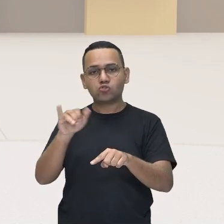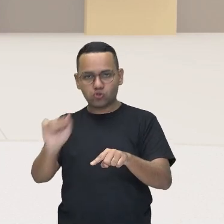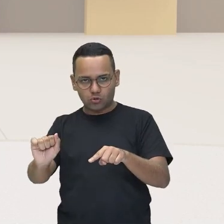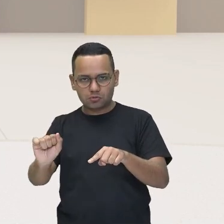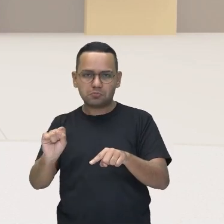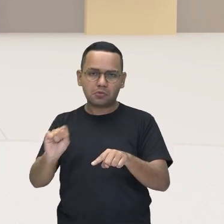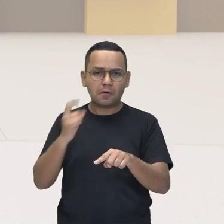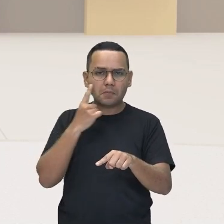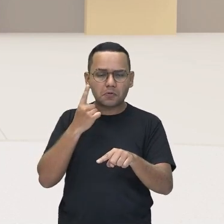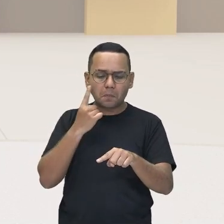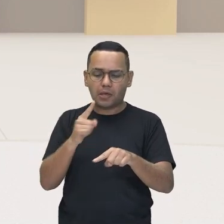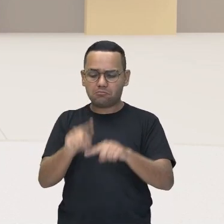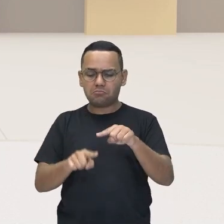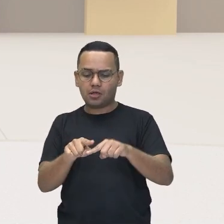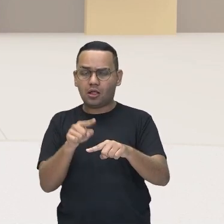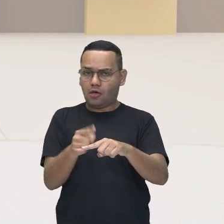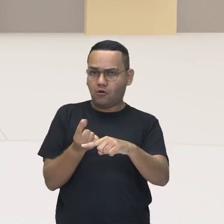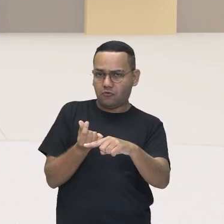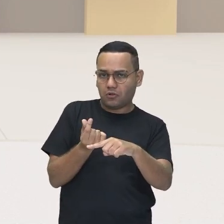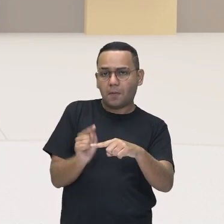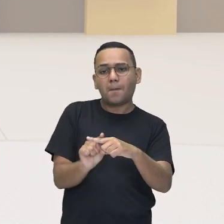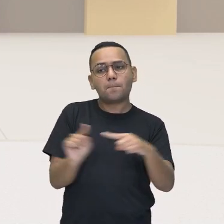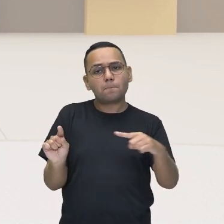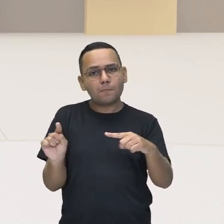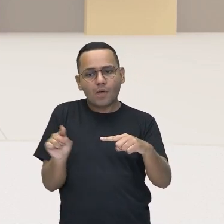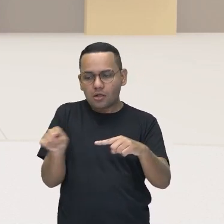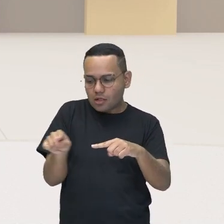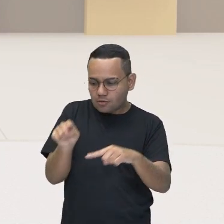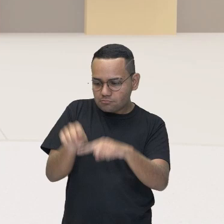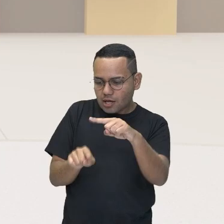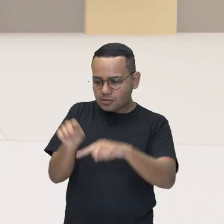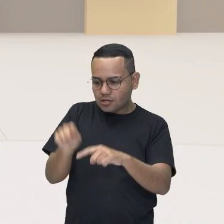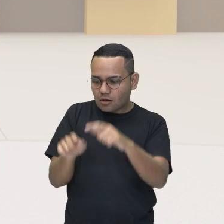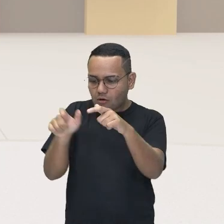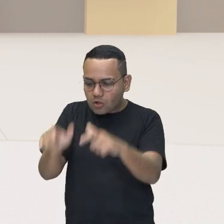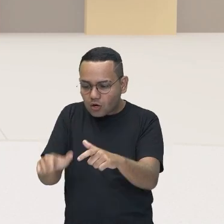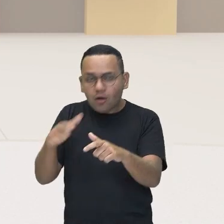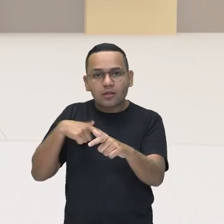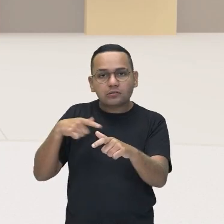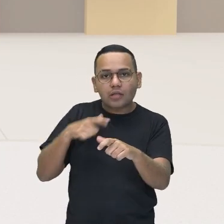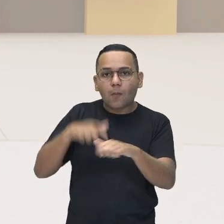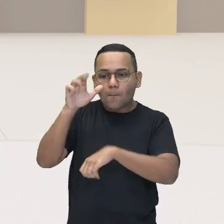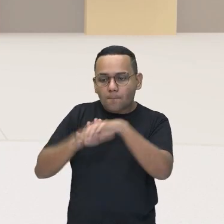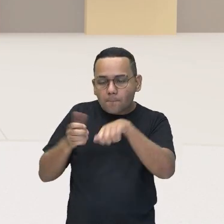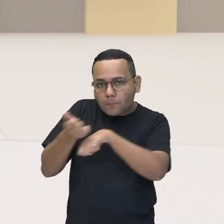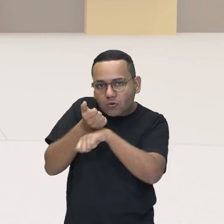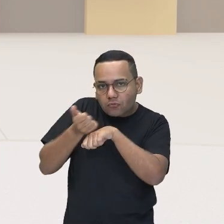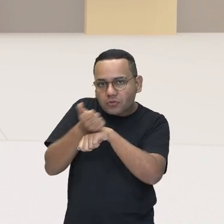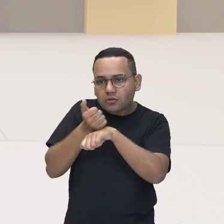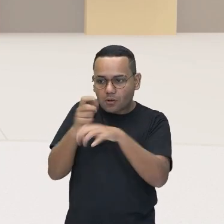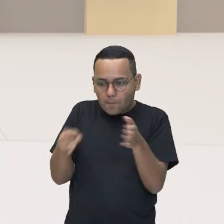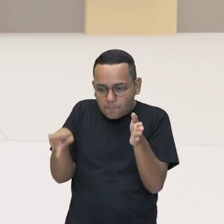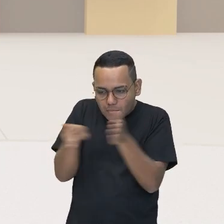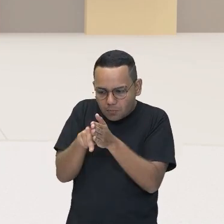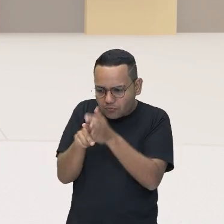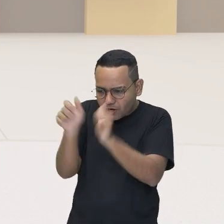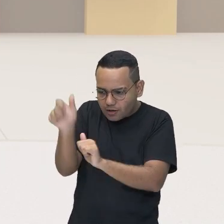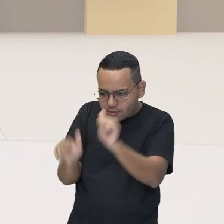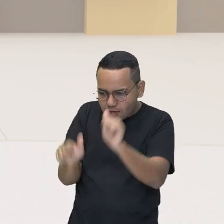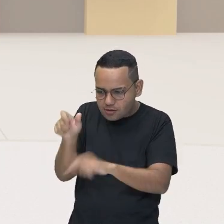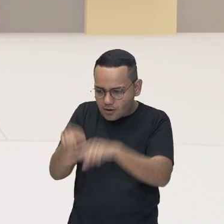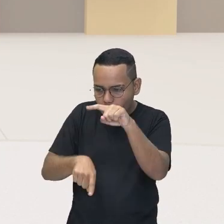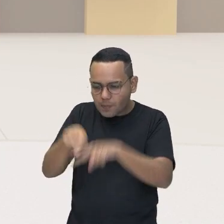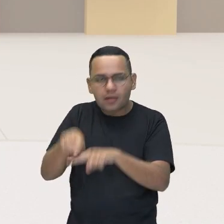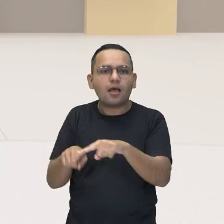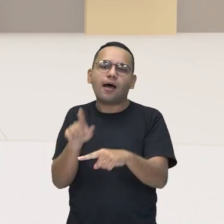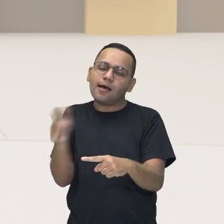vale um valor, né? Mas quando você chegar lá, vai passar por um especialista, ele vai avaliar aquele objeto, né? E aí ele vai dar o